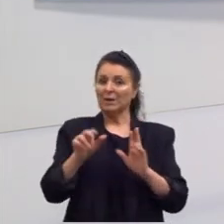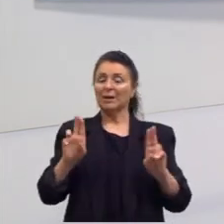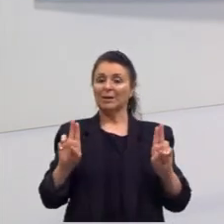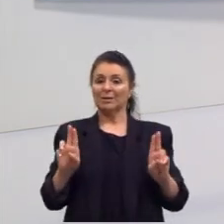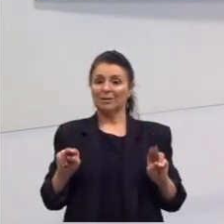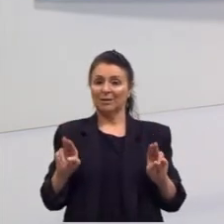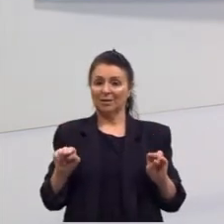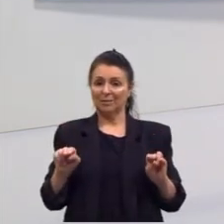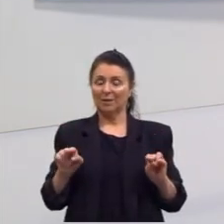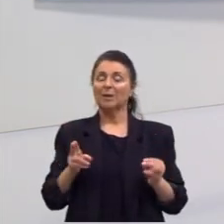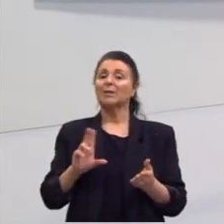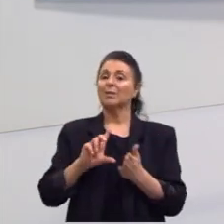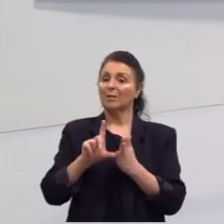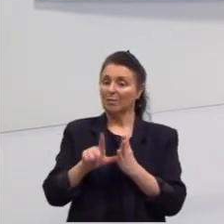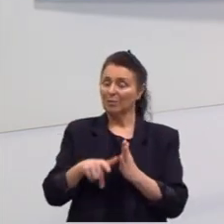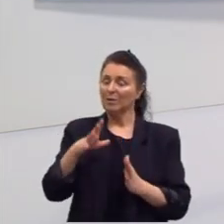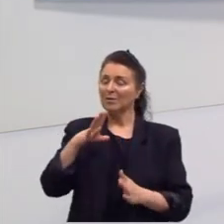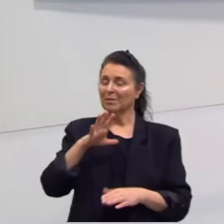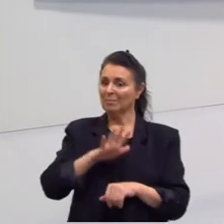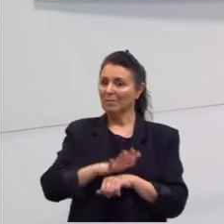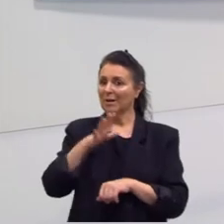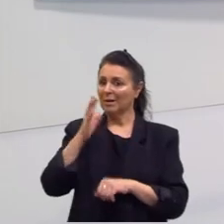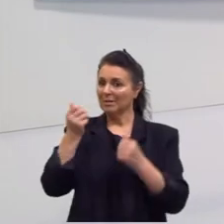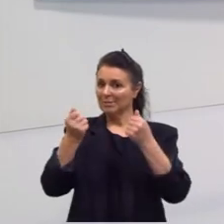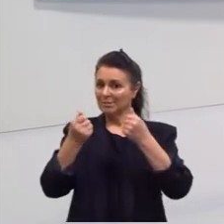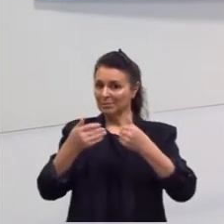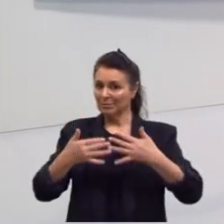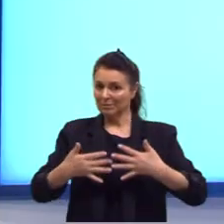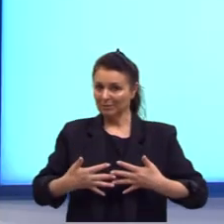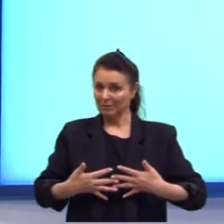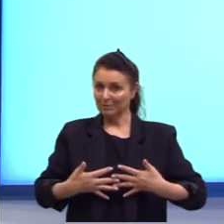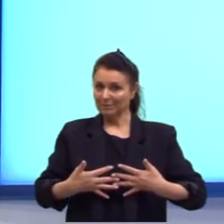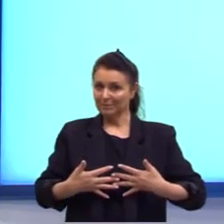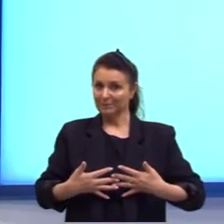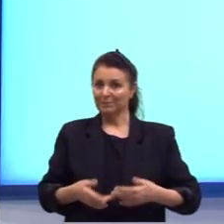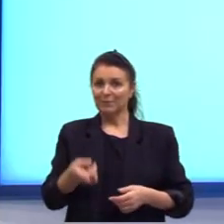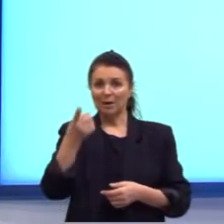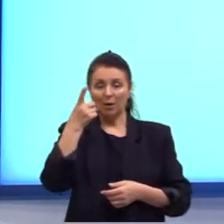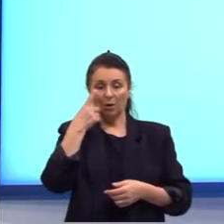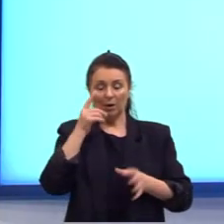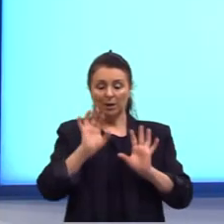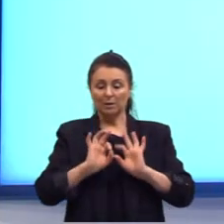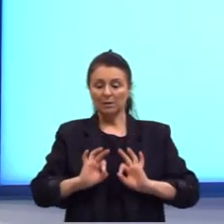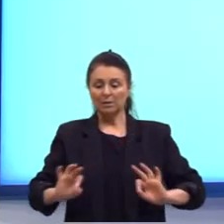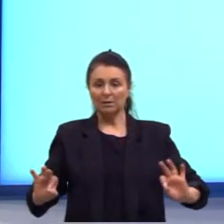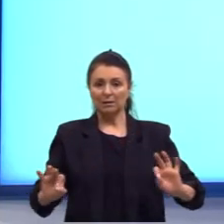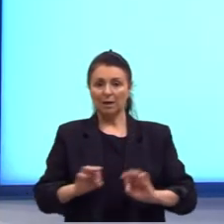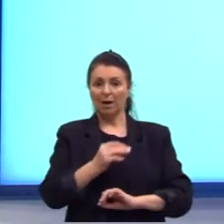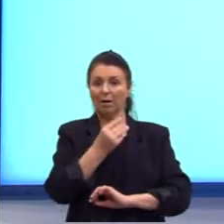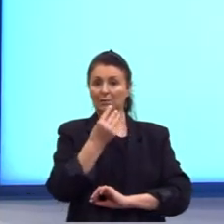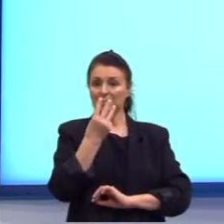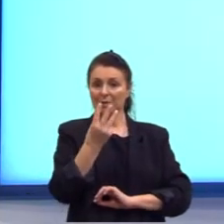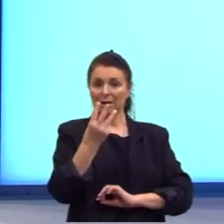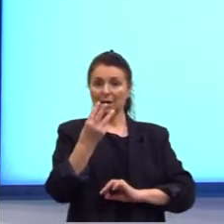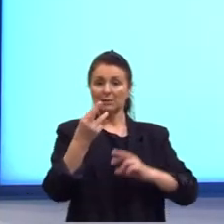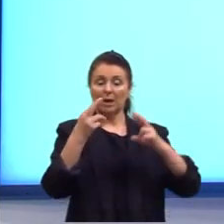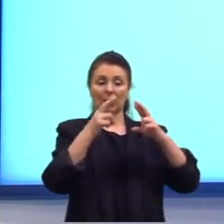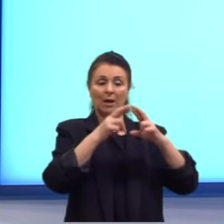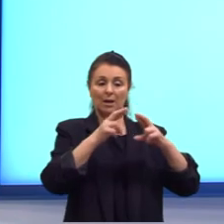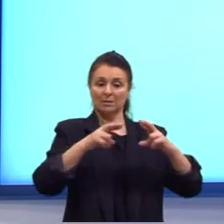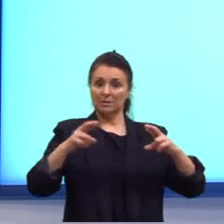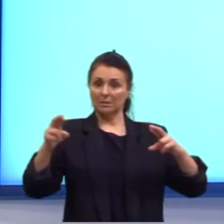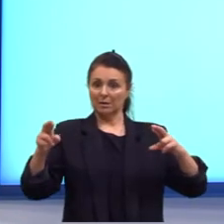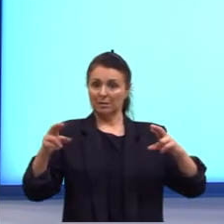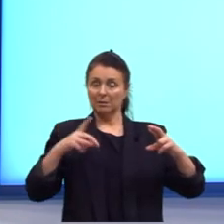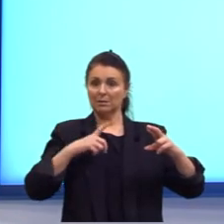esse assunto a gente vai seguir adiante com ele bom então para simplificar essas três resistências eu posso dizer